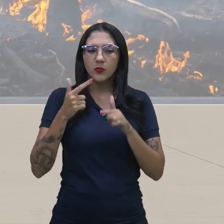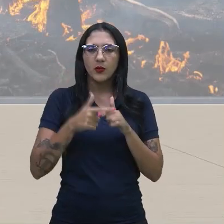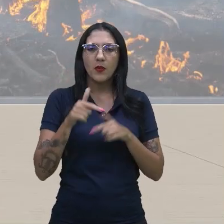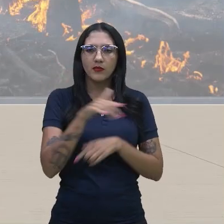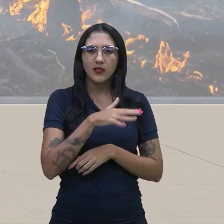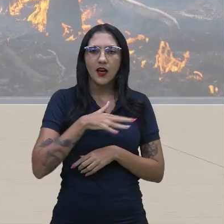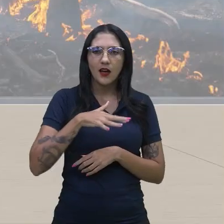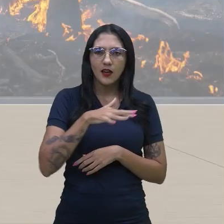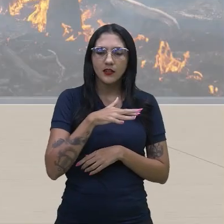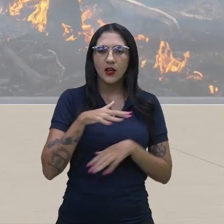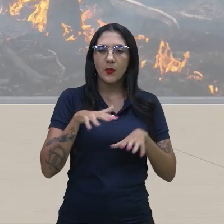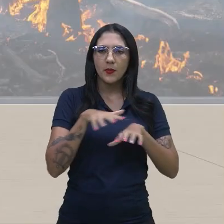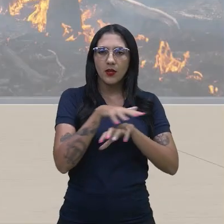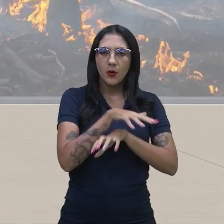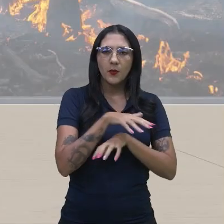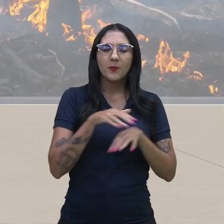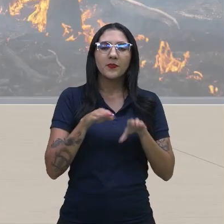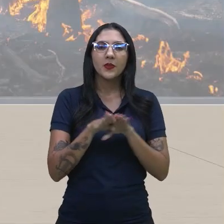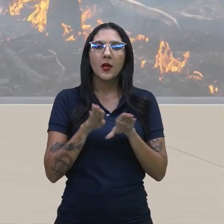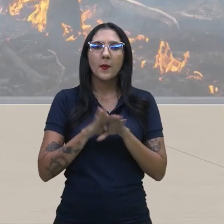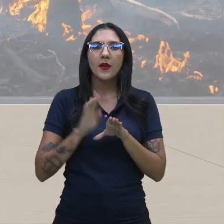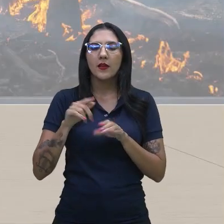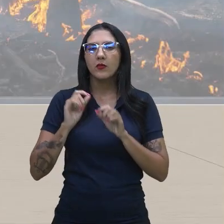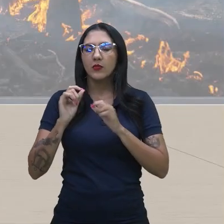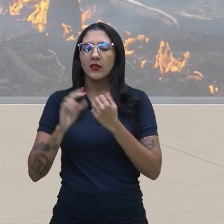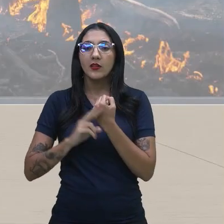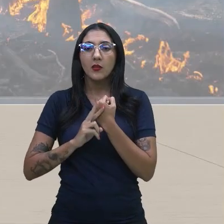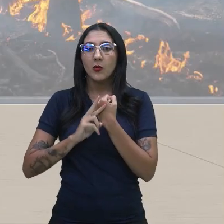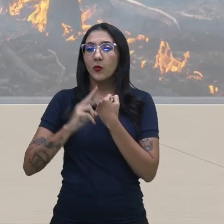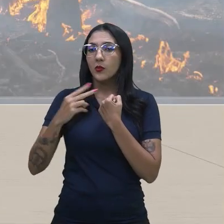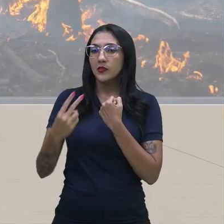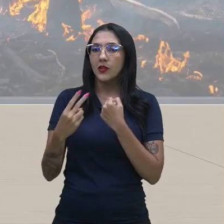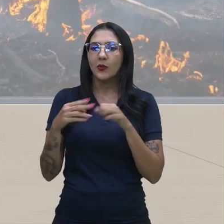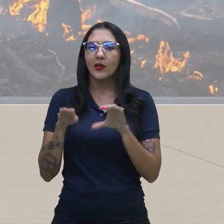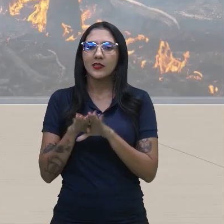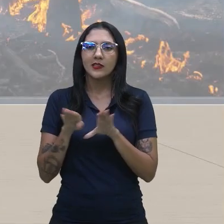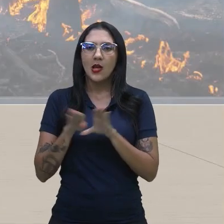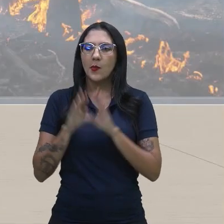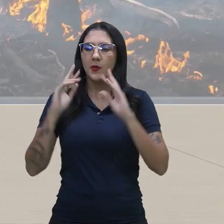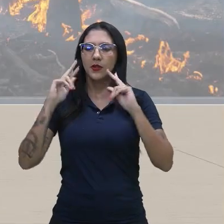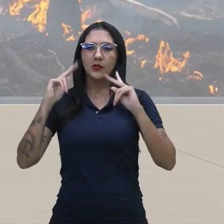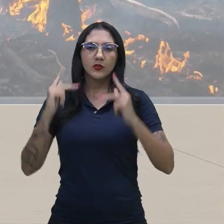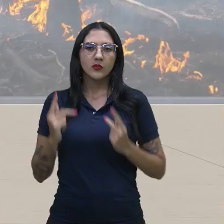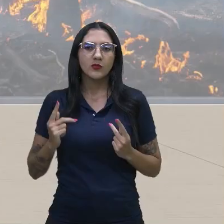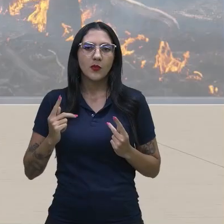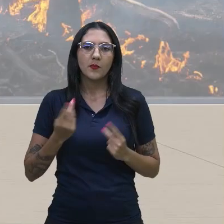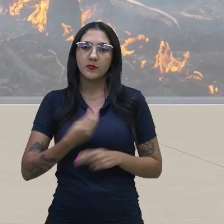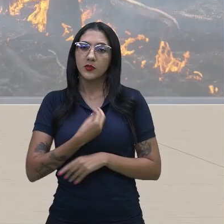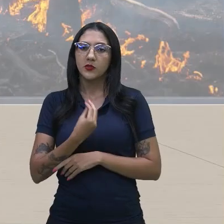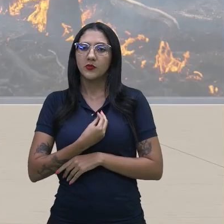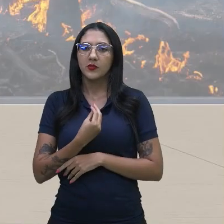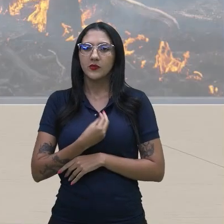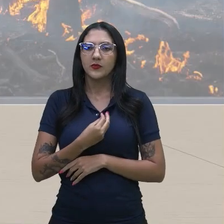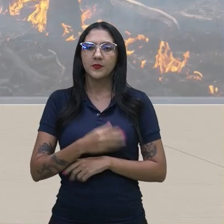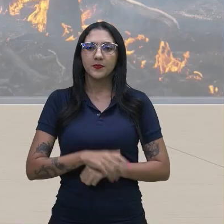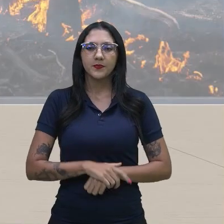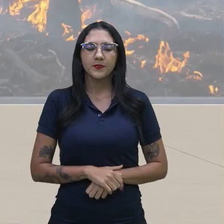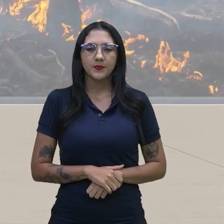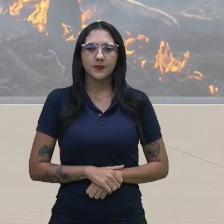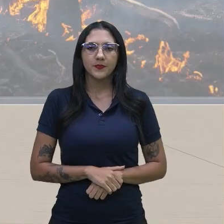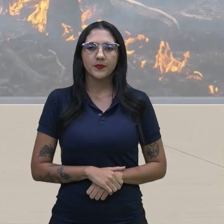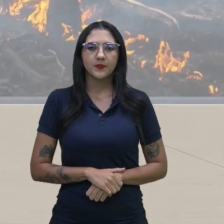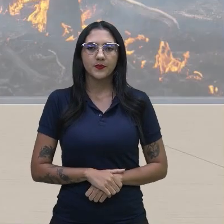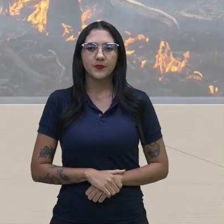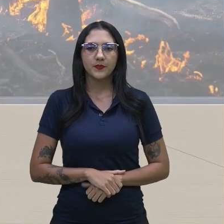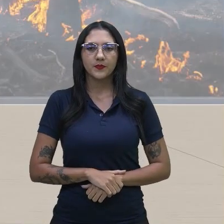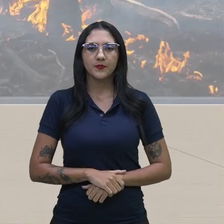os biomas, ele também prejudica, consequentemente, também o próprio ser humano que vive nessas regiões, né? Exatamente,